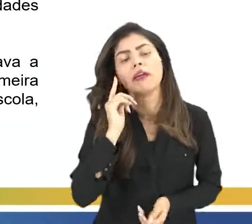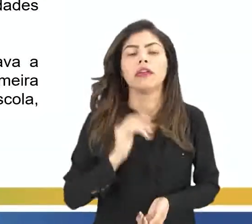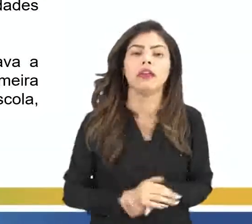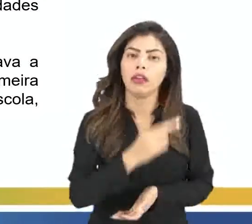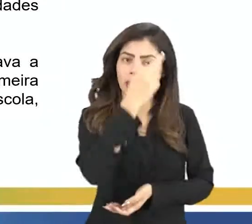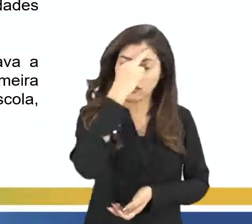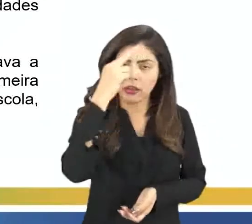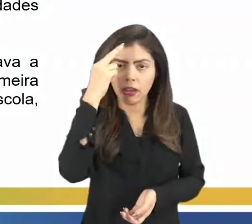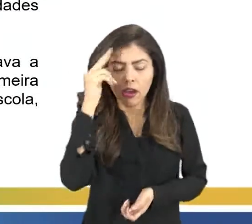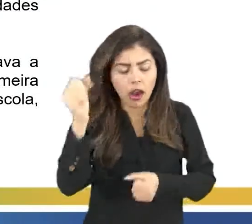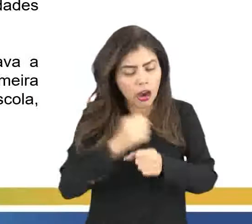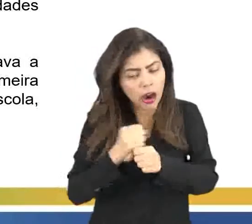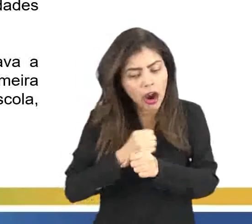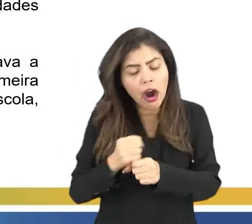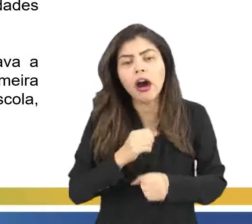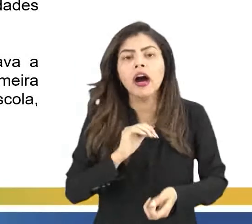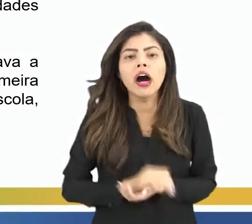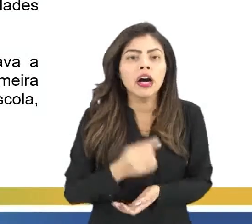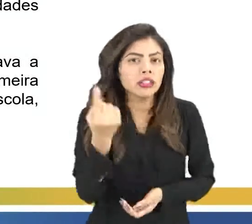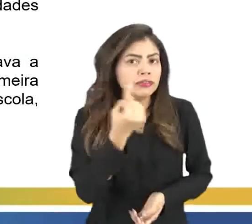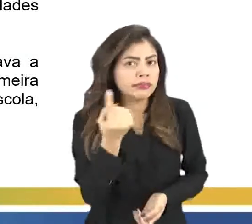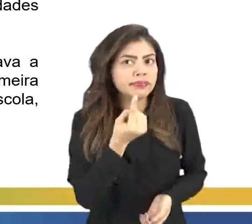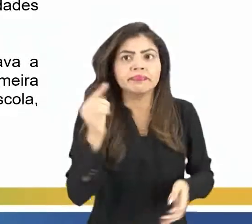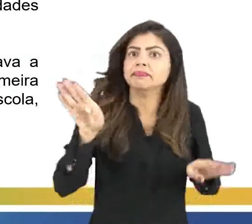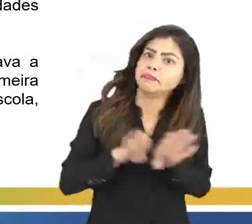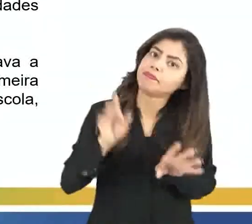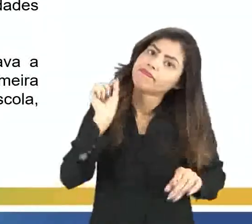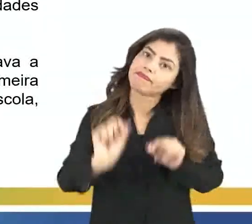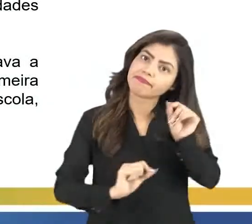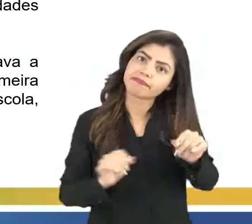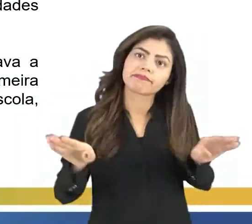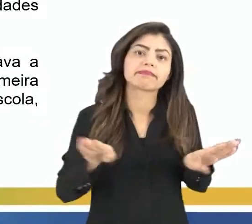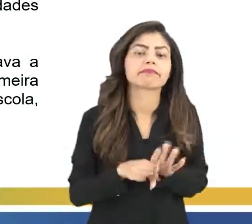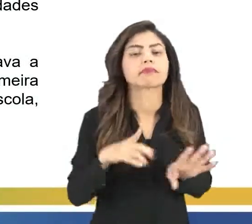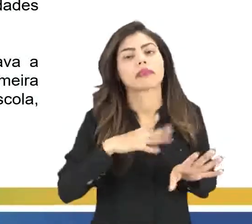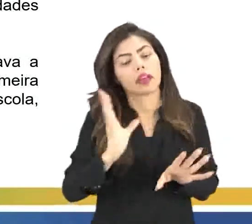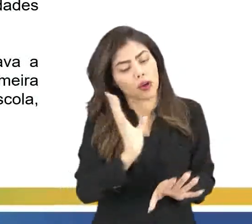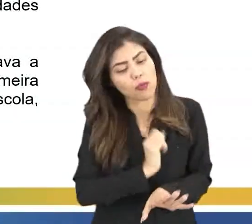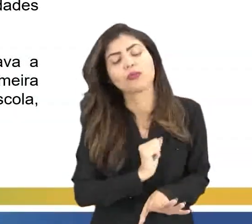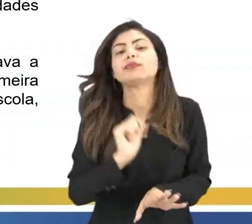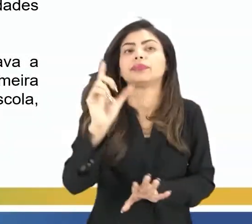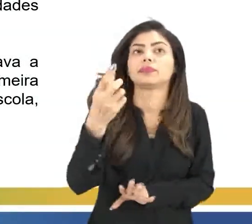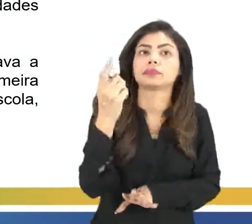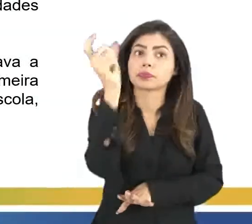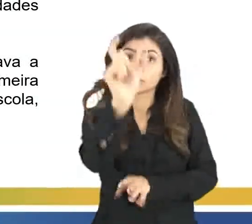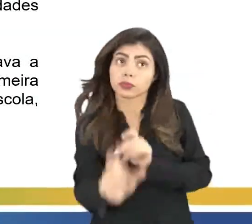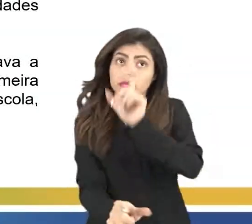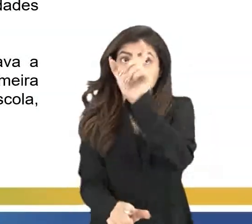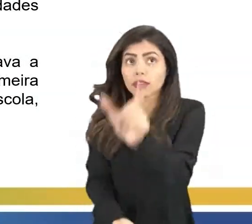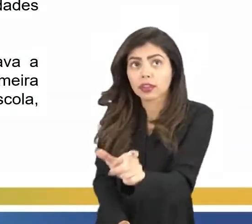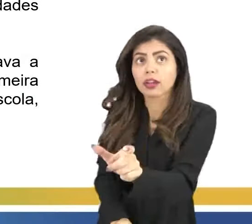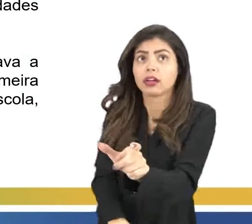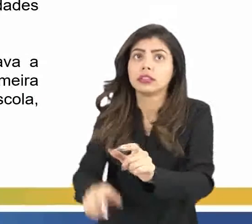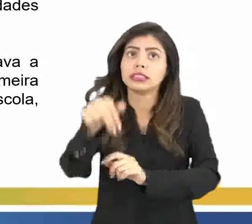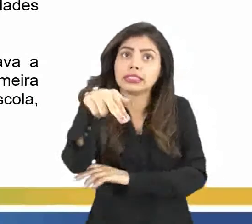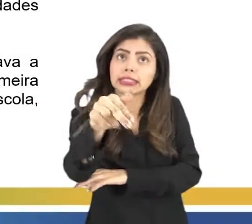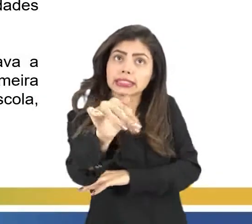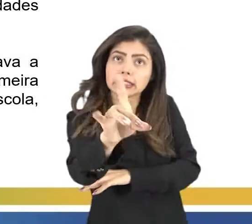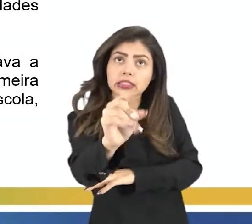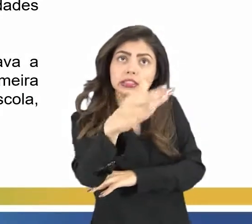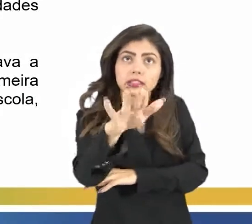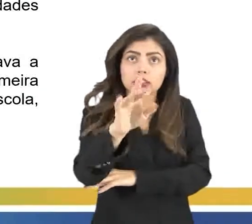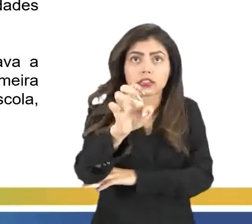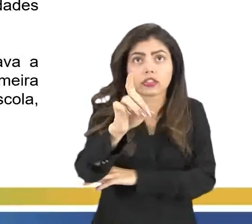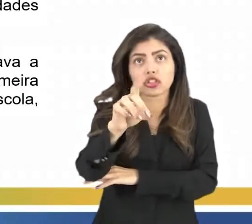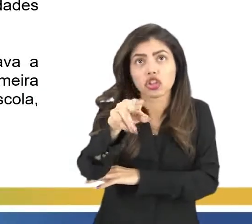história que vocês querem construir. O primeiro é o conto de amor. Nós temos 2 personagens, Ananda e Dinho, Ananda e o Dinho, e aí